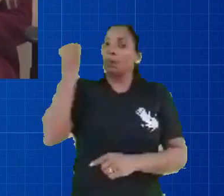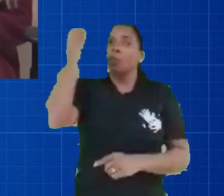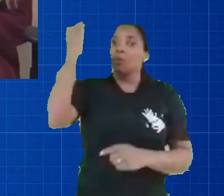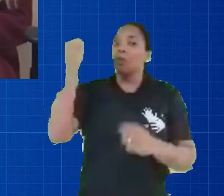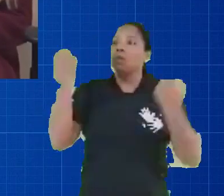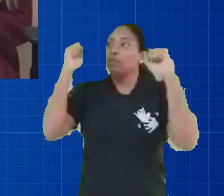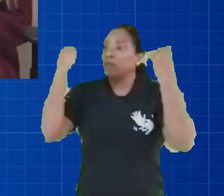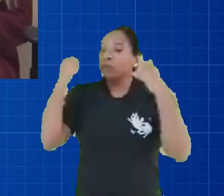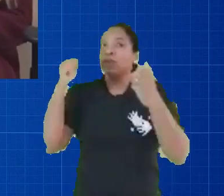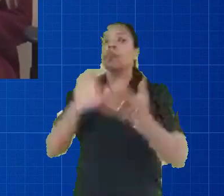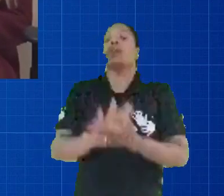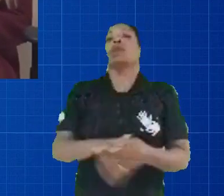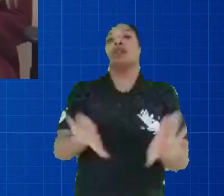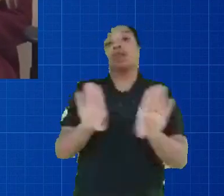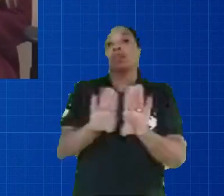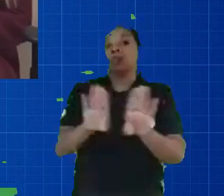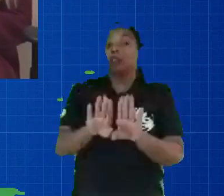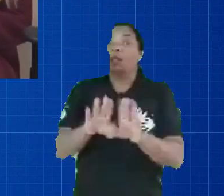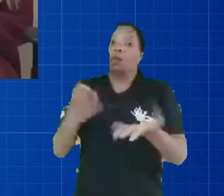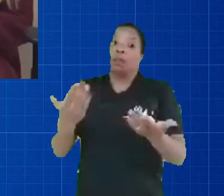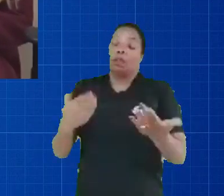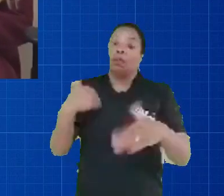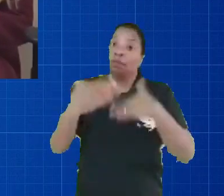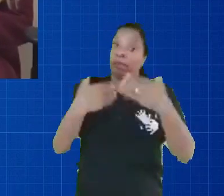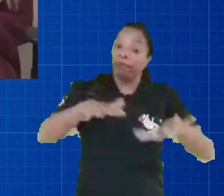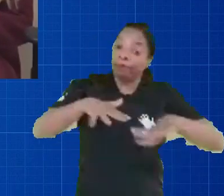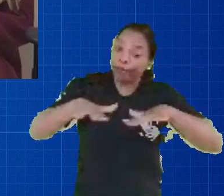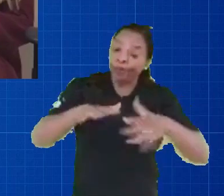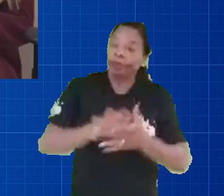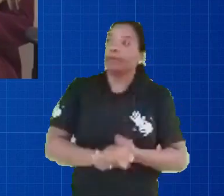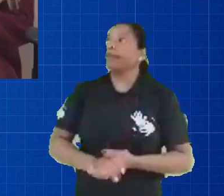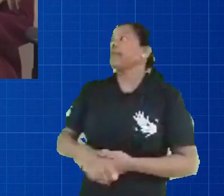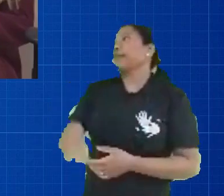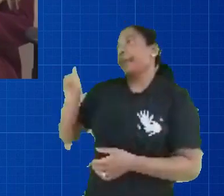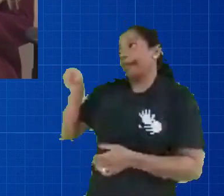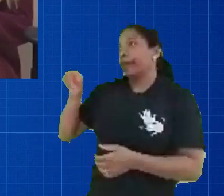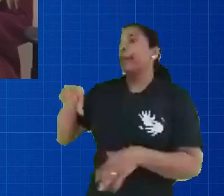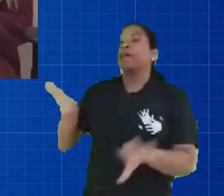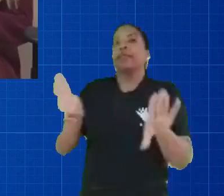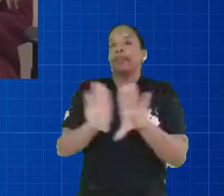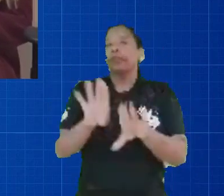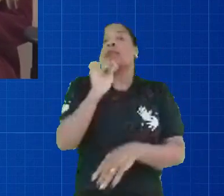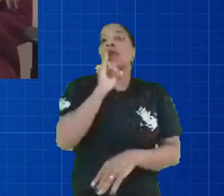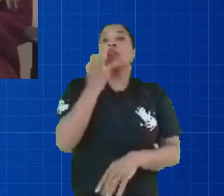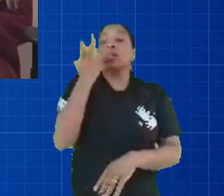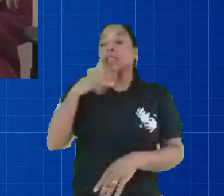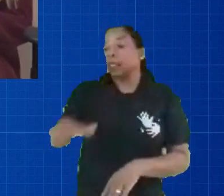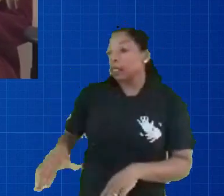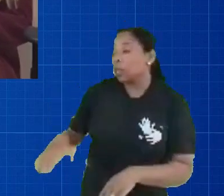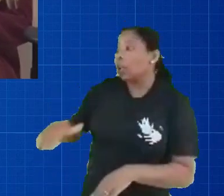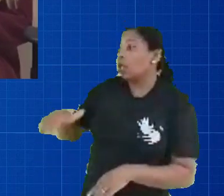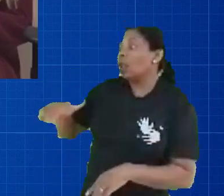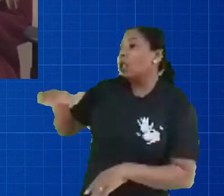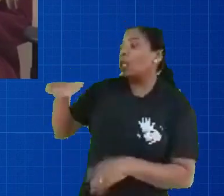é na infância que a gente começa a formar hábitos saudáveis, né, para que essas crianças, adolescentes, se tornem adultos